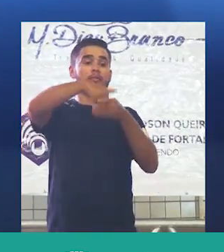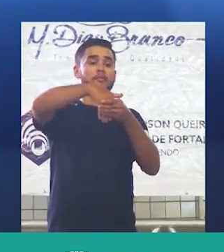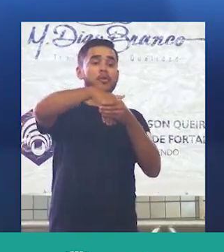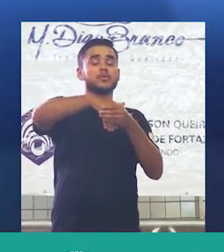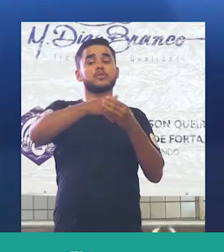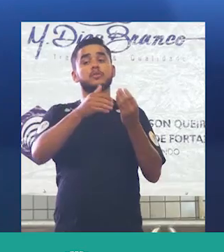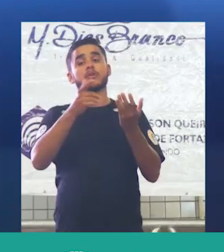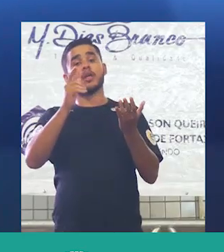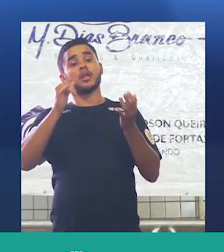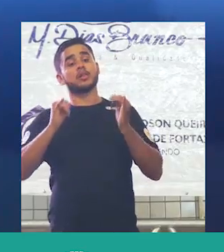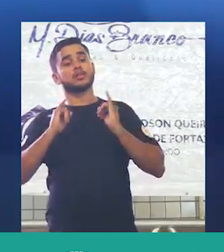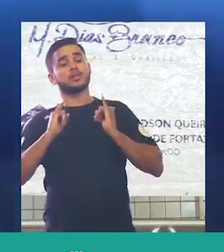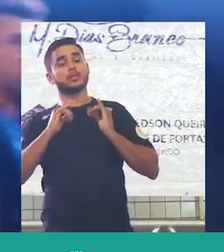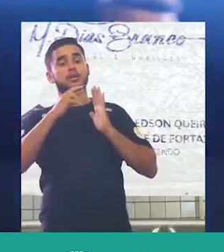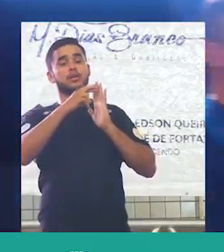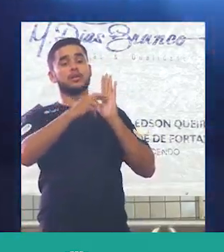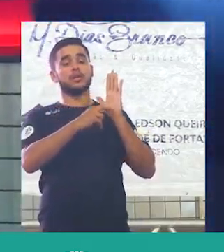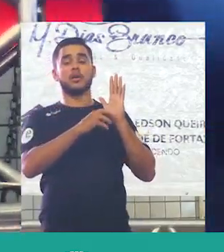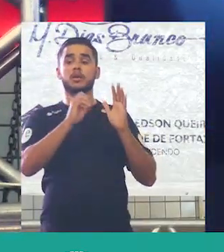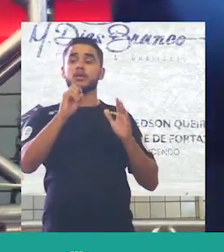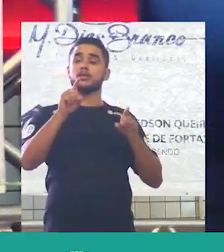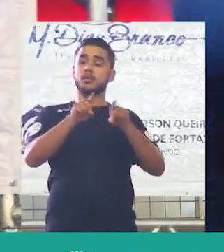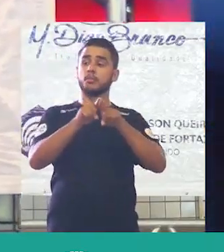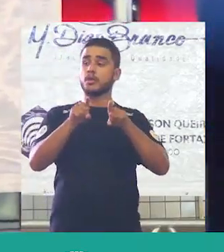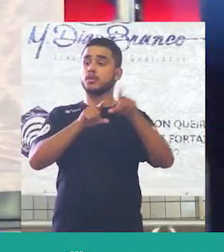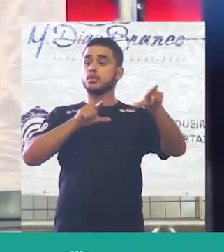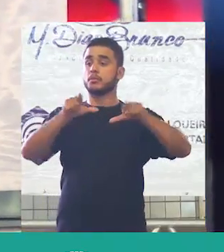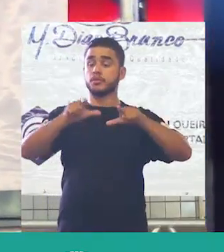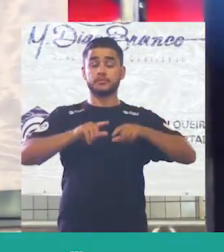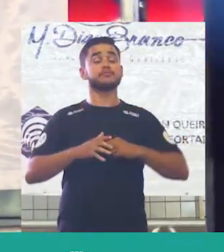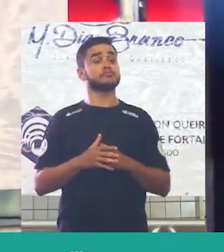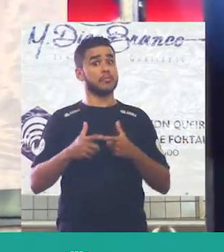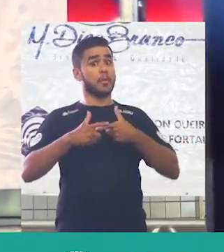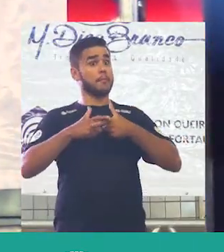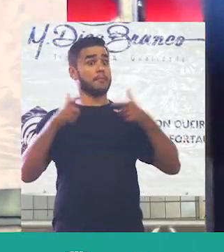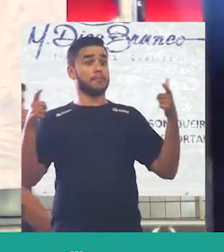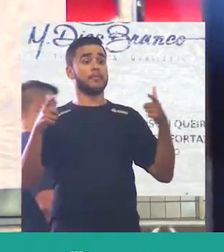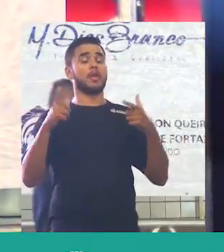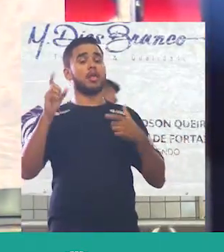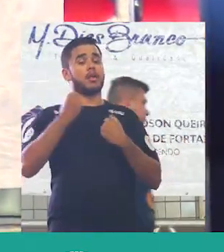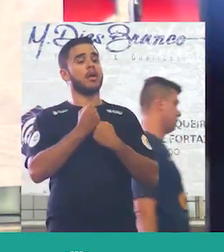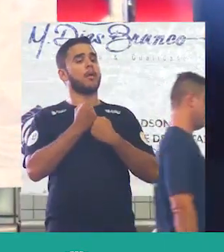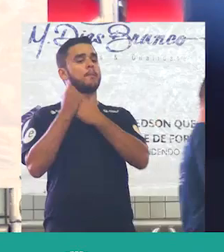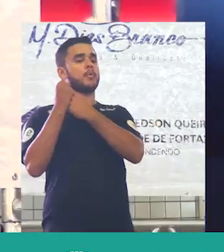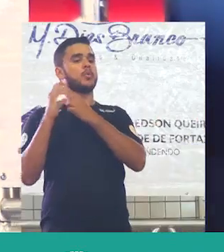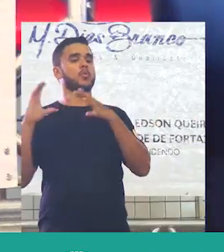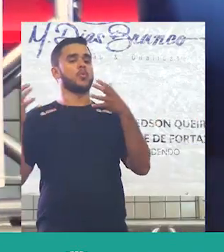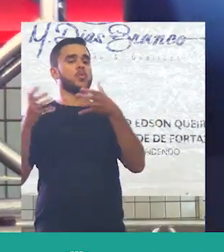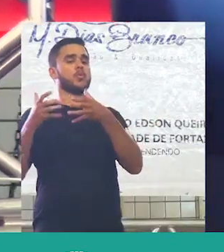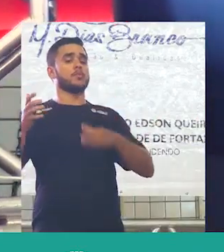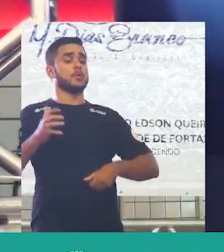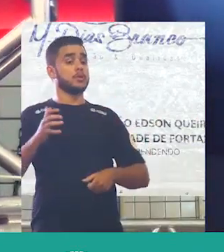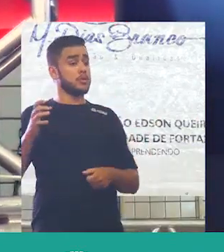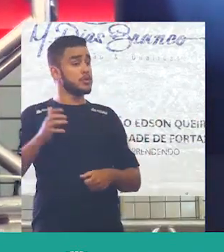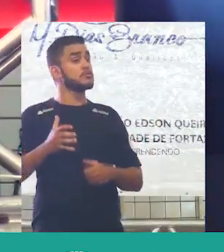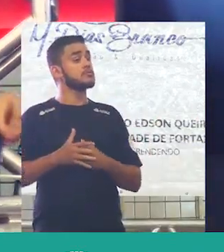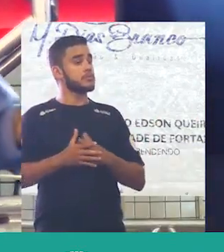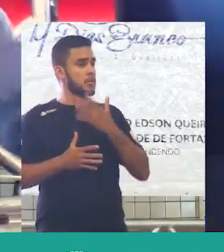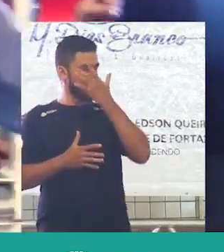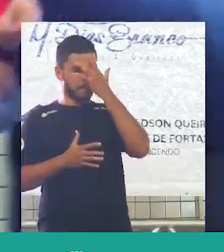com a reforma previdência. Porque a grande maioria votou em favor da classe burguesa, em favor